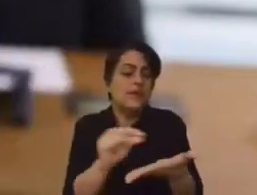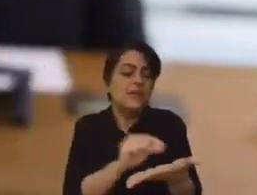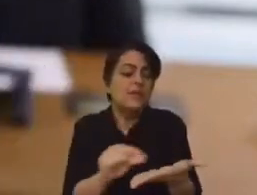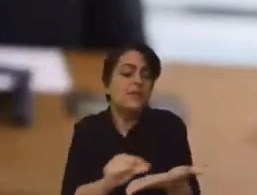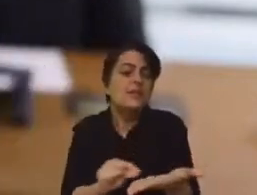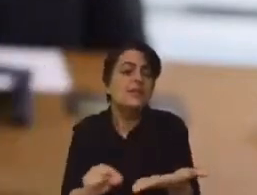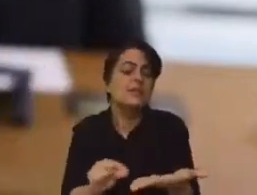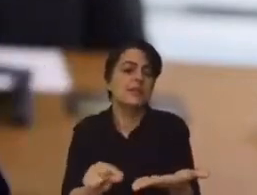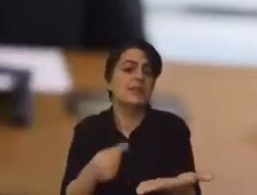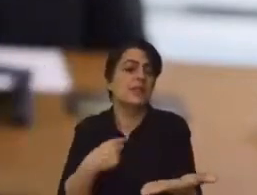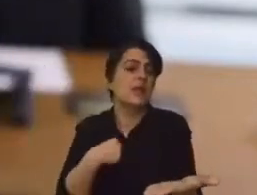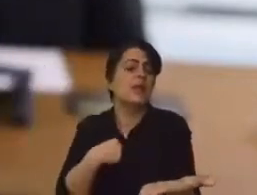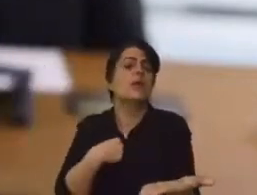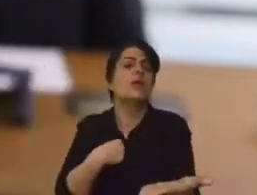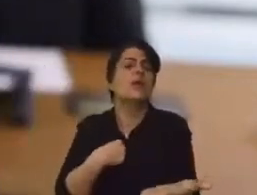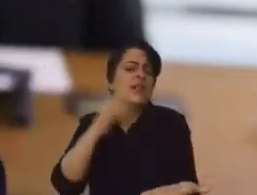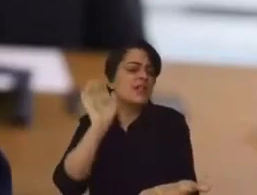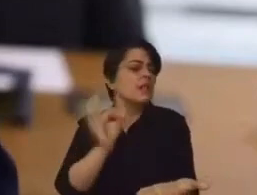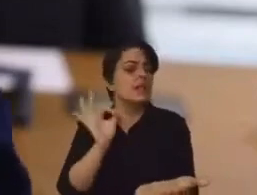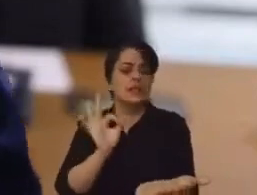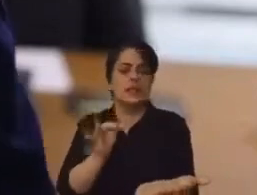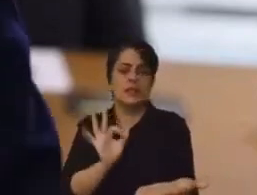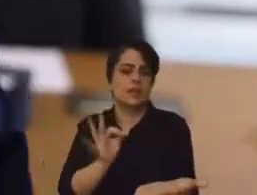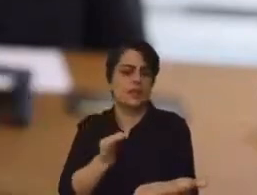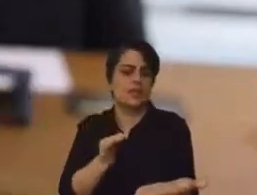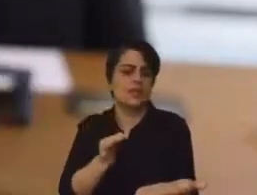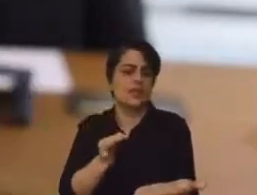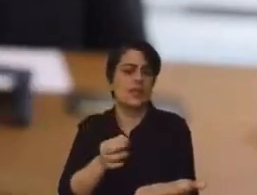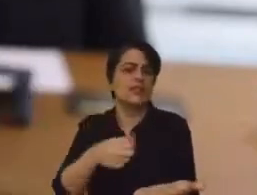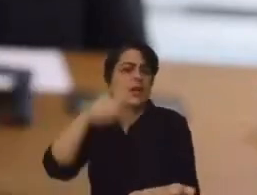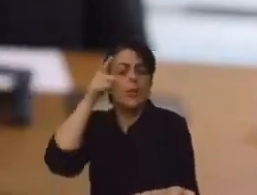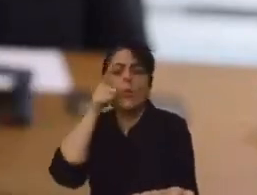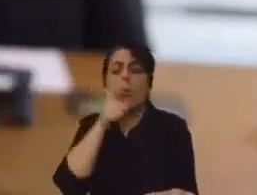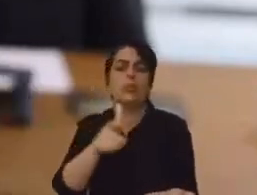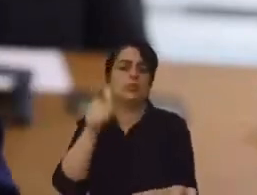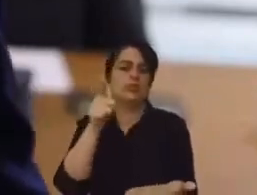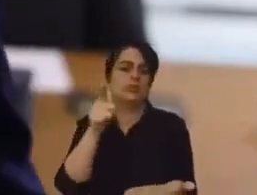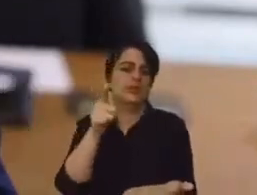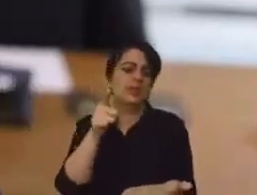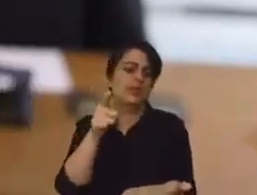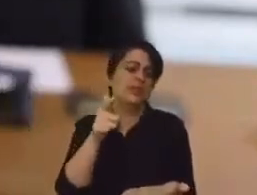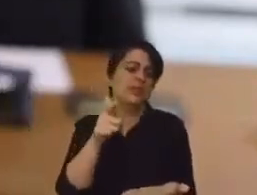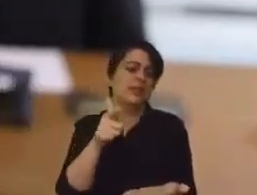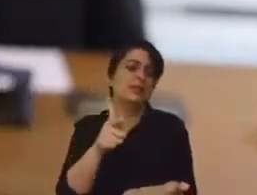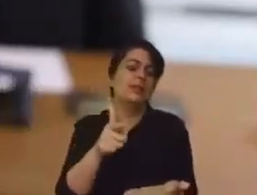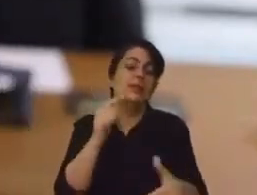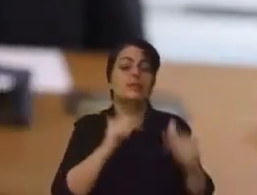tinha chance. O ferramenteiro tinha chance, o modelador tinha chance. E hoje a